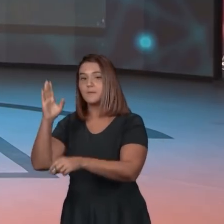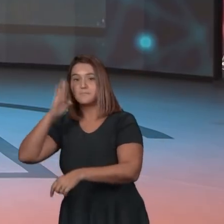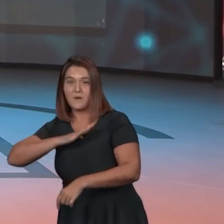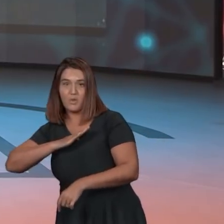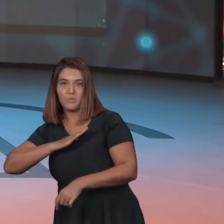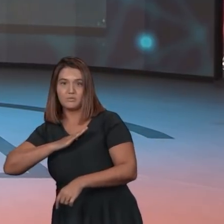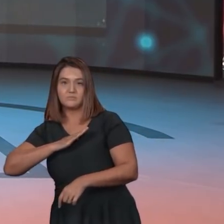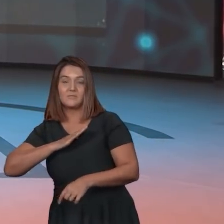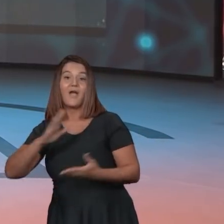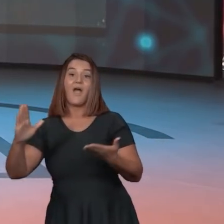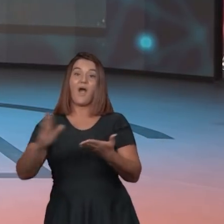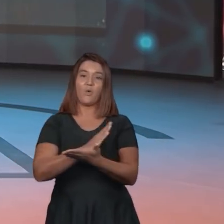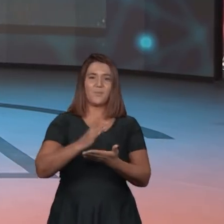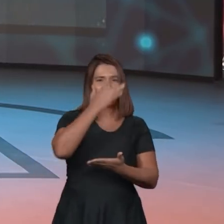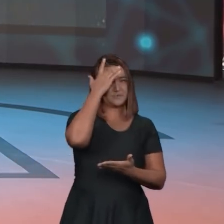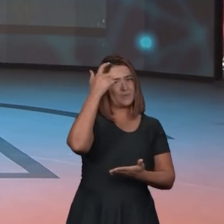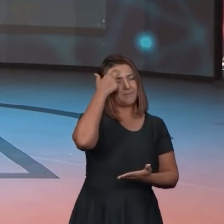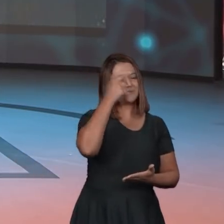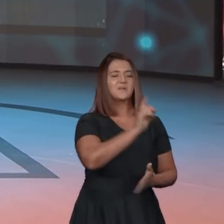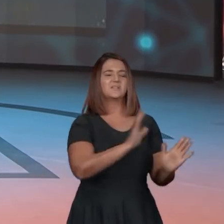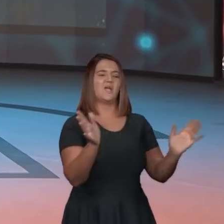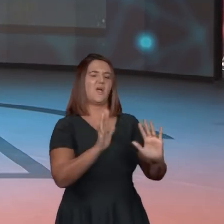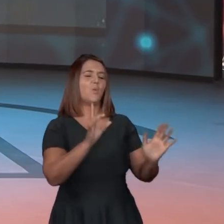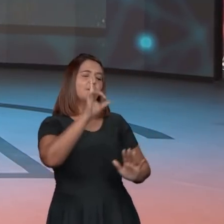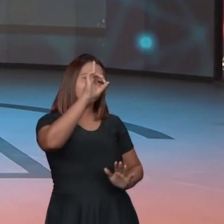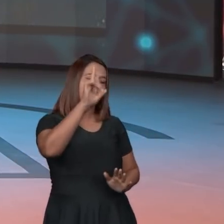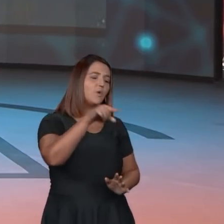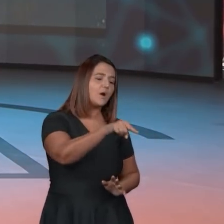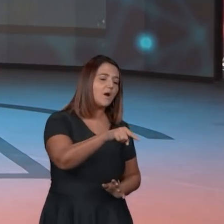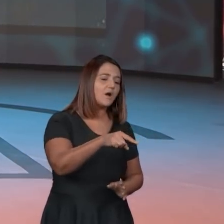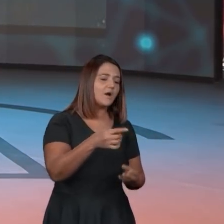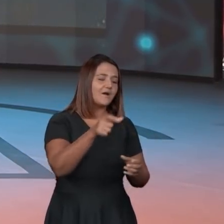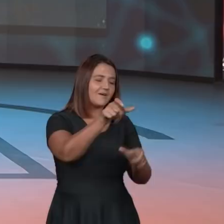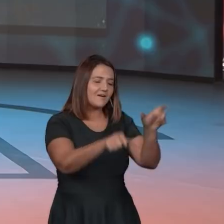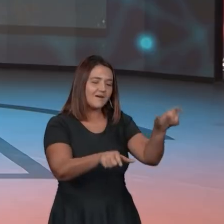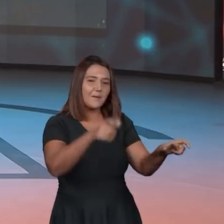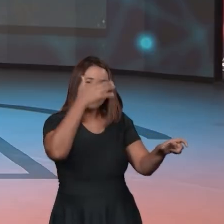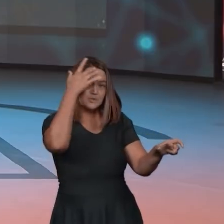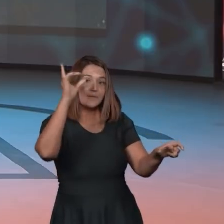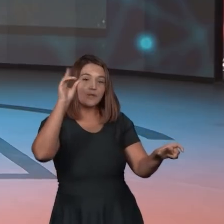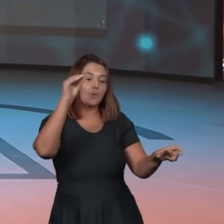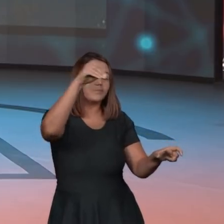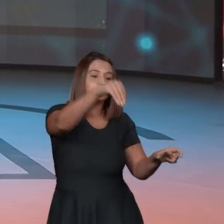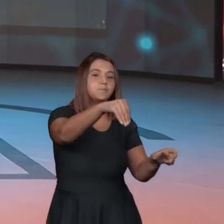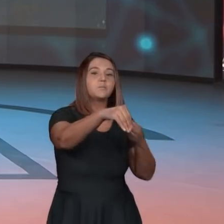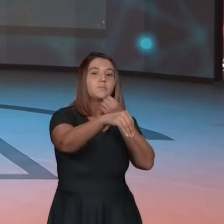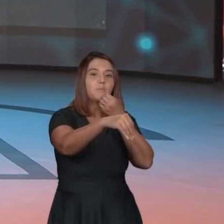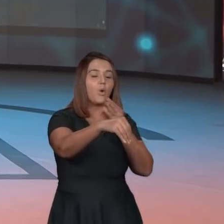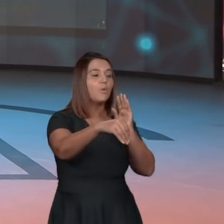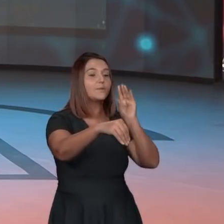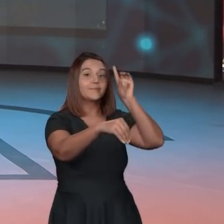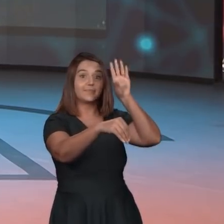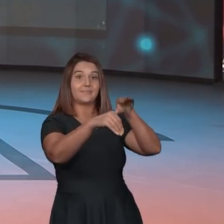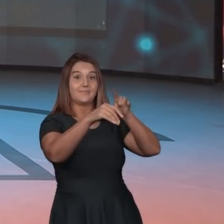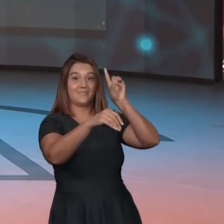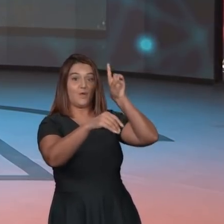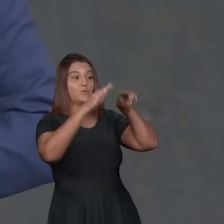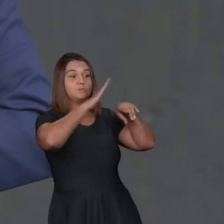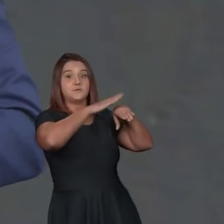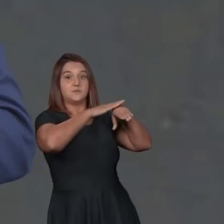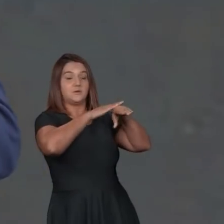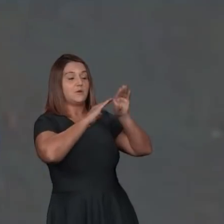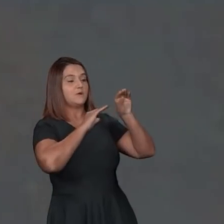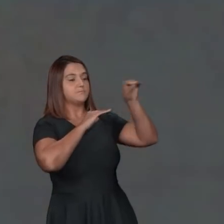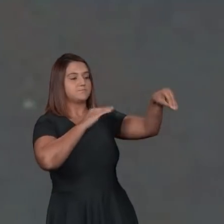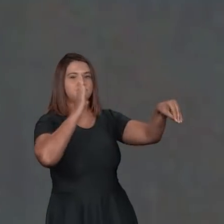que não, que Deus escolheu de antemão aqueles que Ele iria salvar e aqueles que iriam se perder.